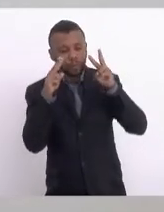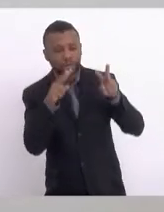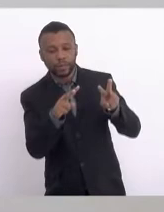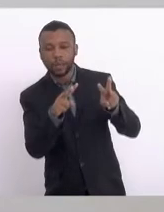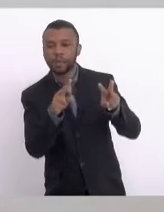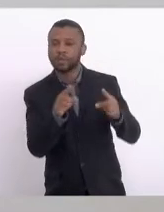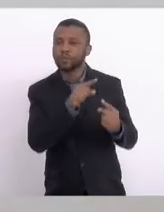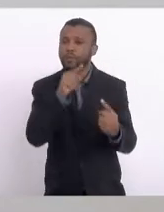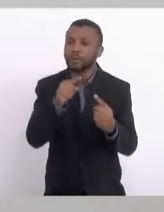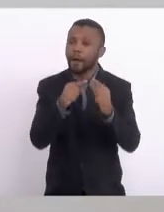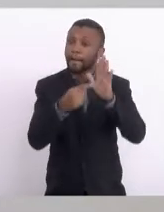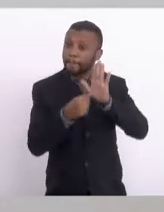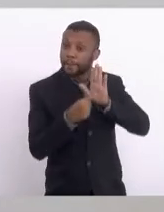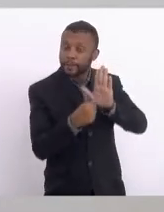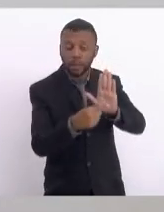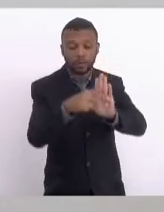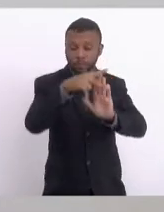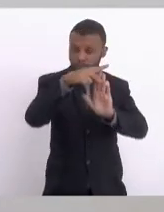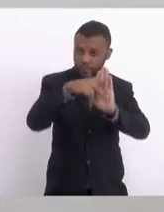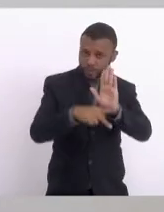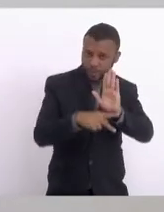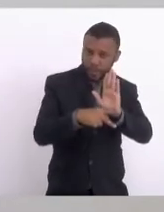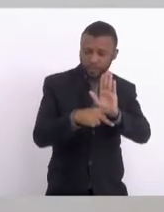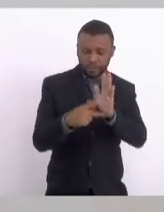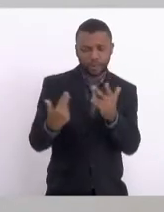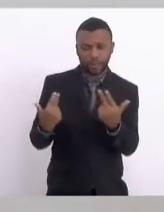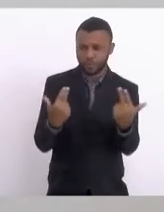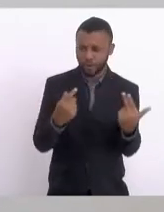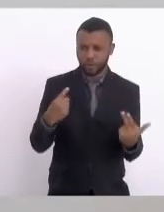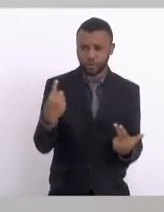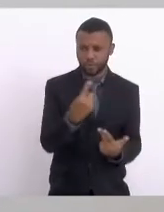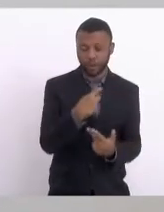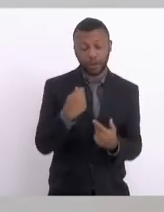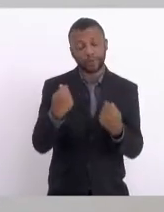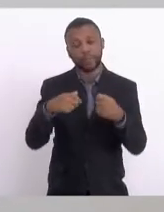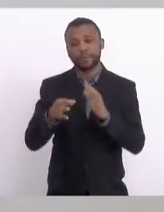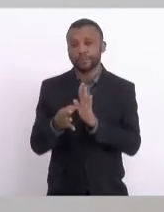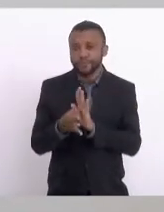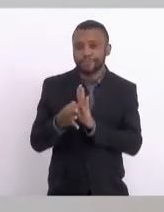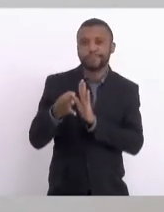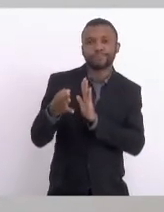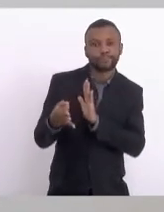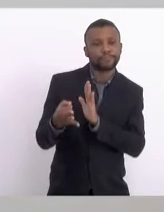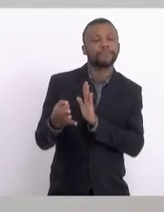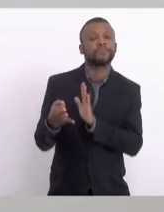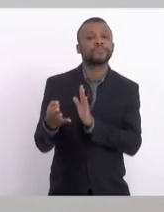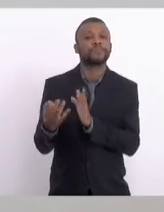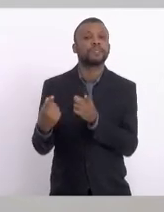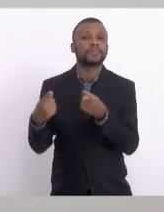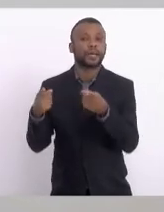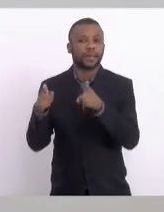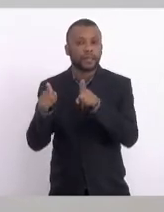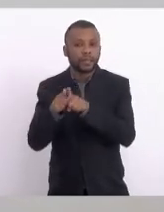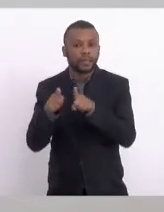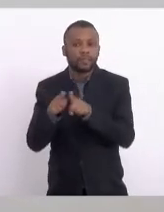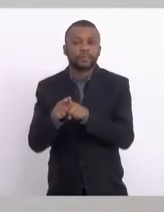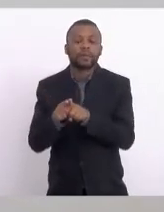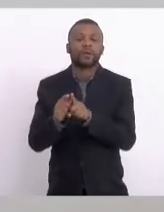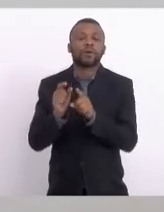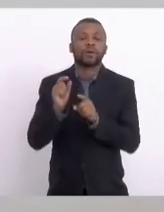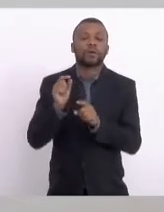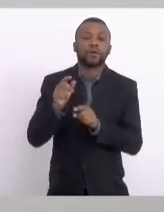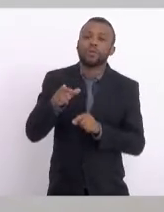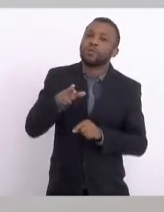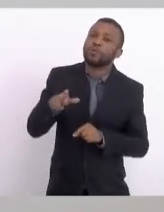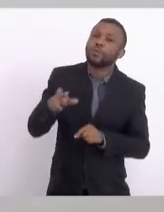apresentar um projeto, como nós temos apresentado, eu tenho colocado, inclusive, que não é o que